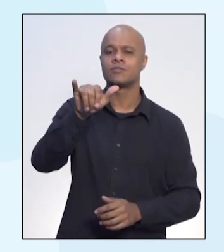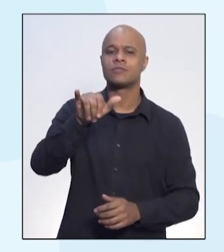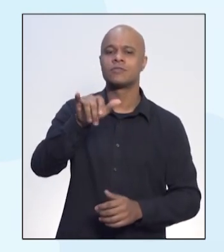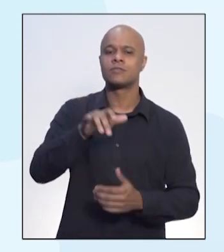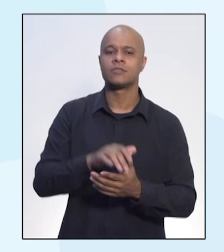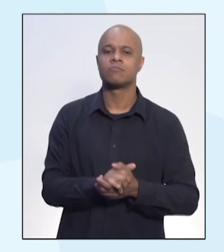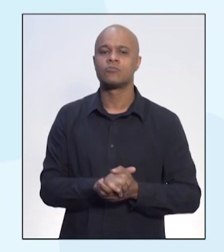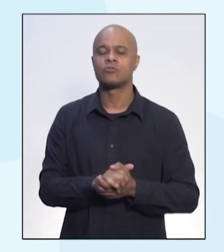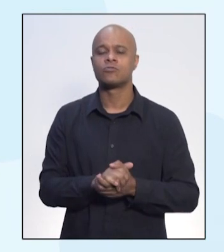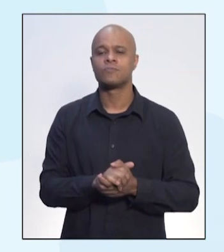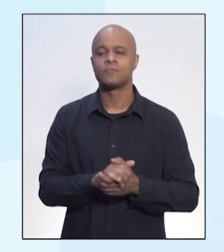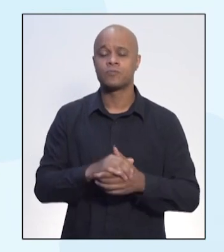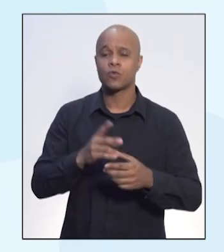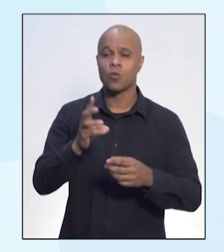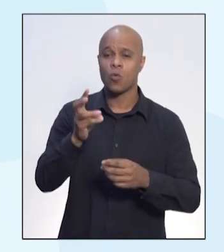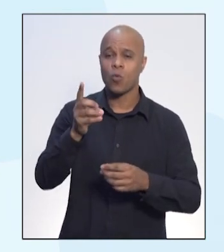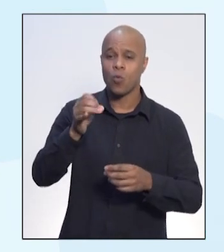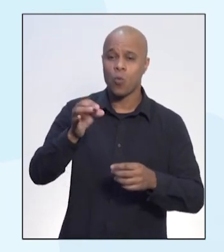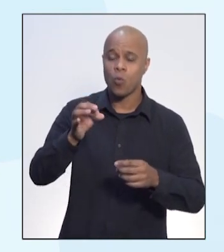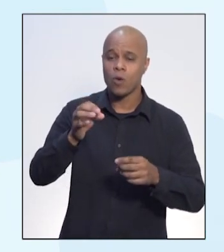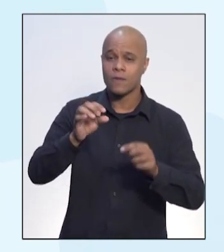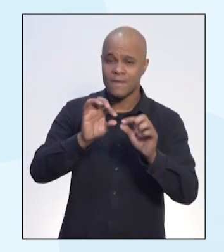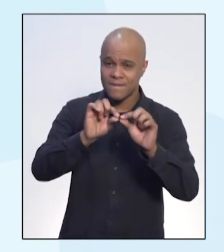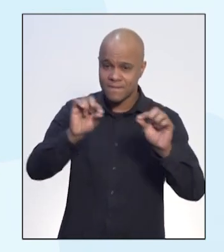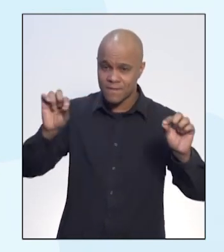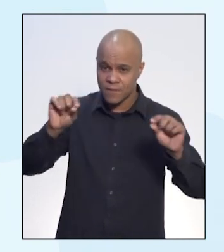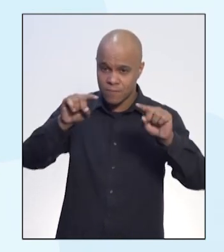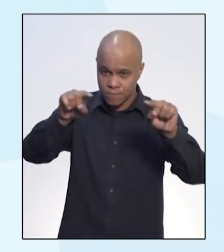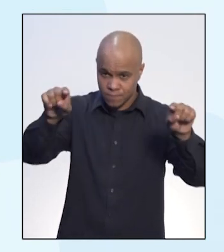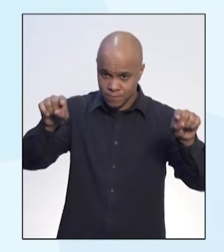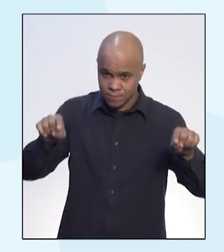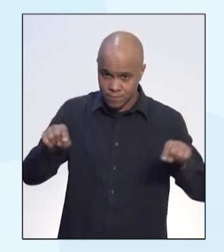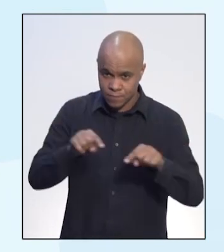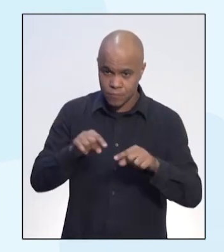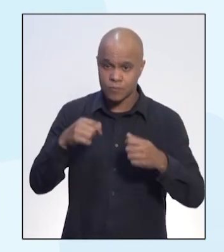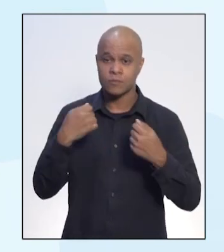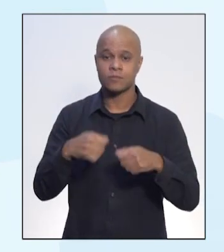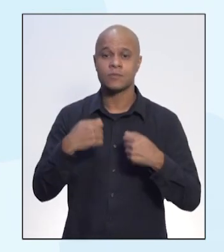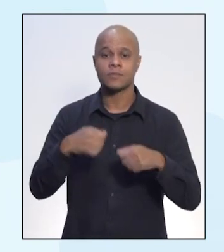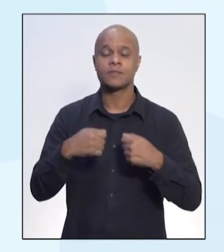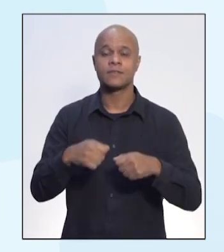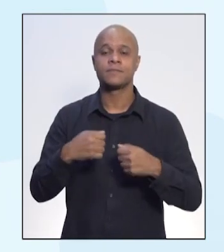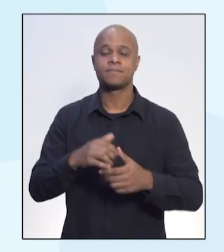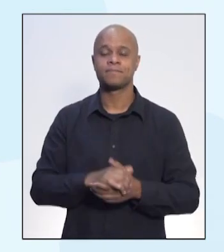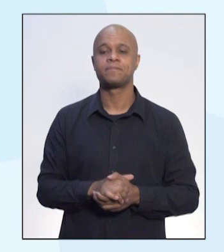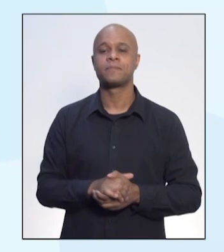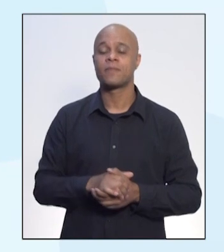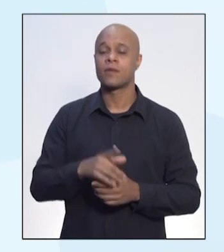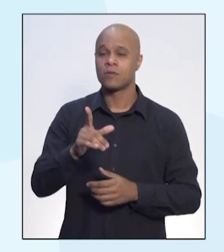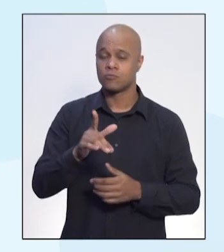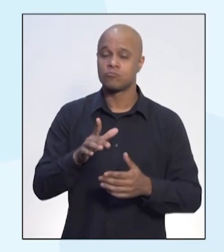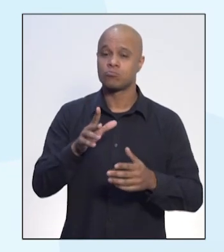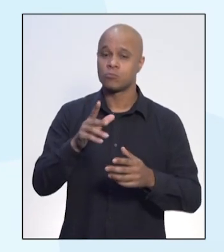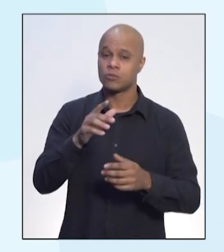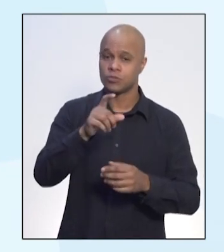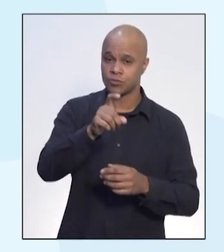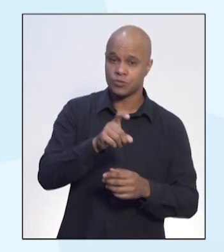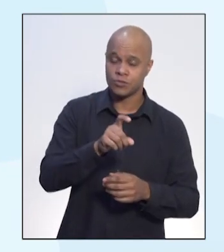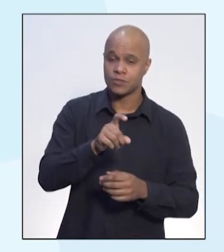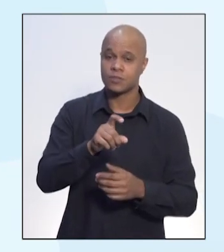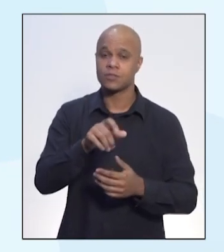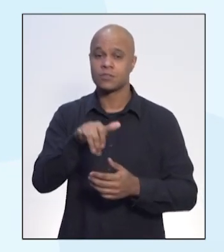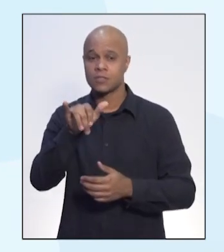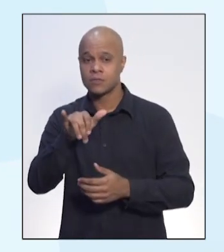y, a quantidade de arame disponível para cercar o curral. O que você vai fazer mesmo? Relacionar esse x, y e x